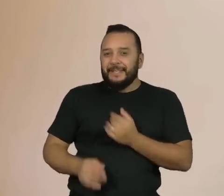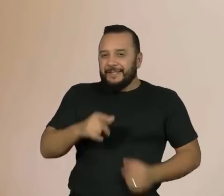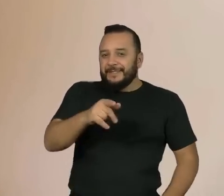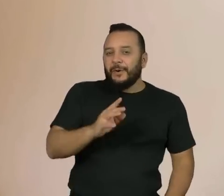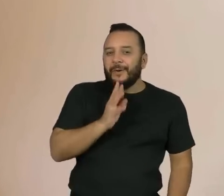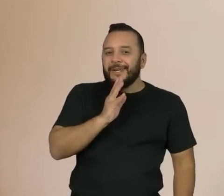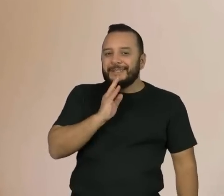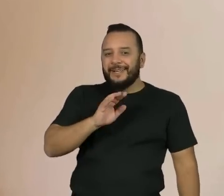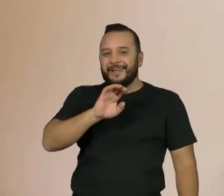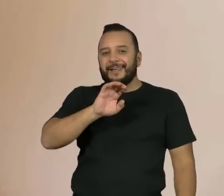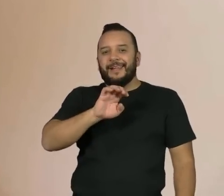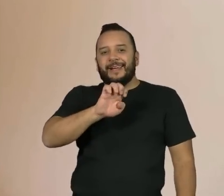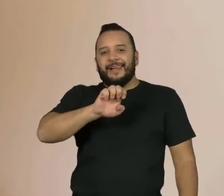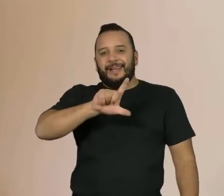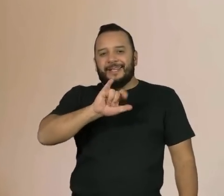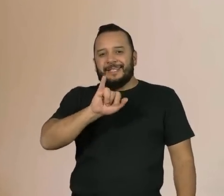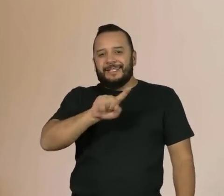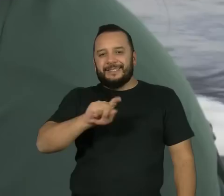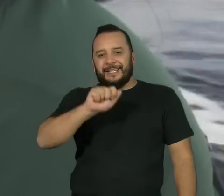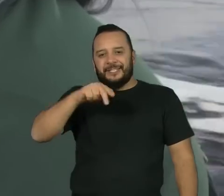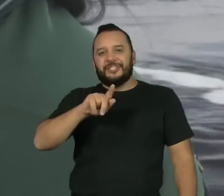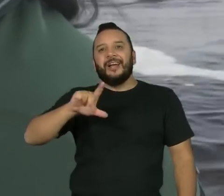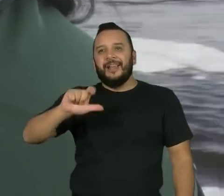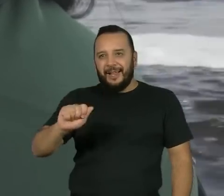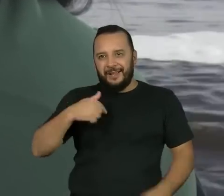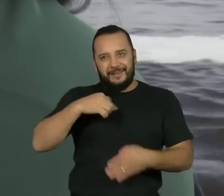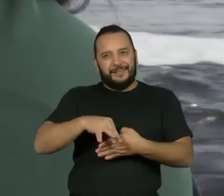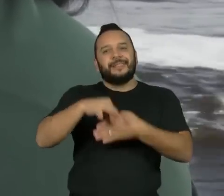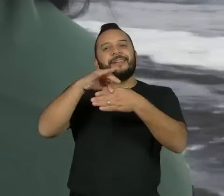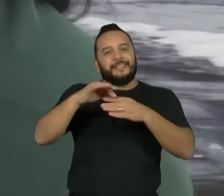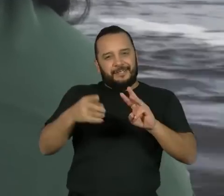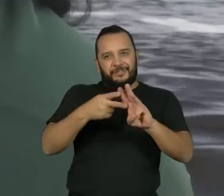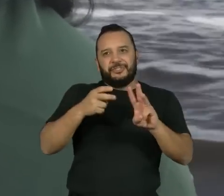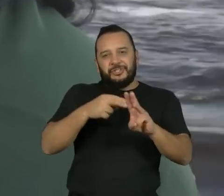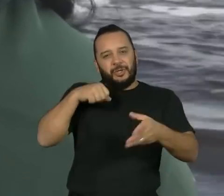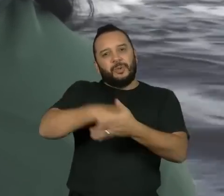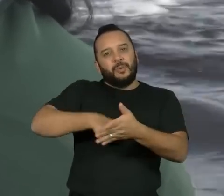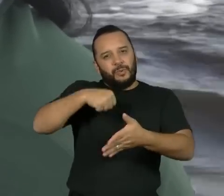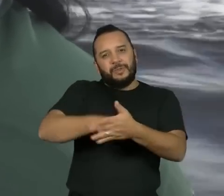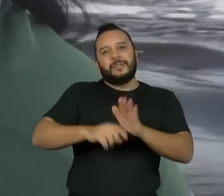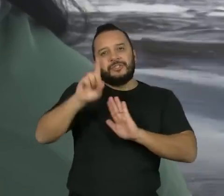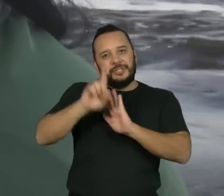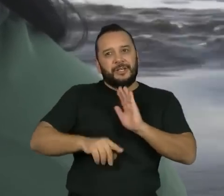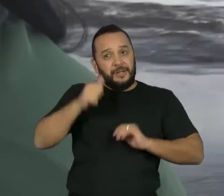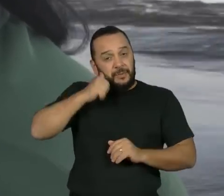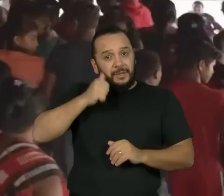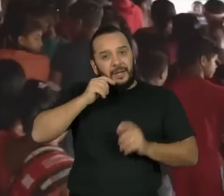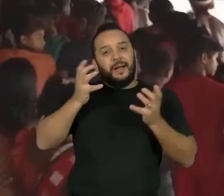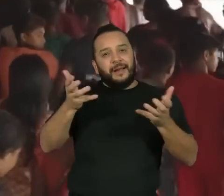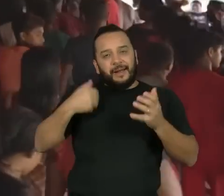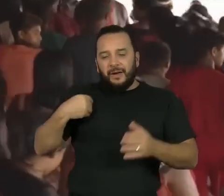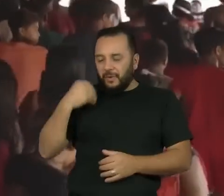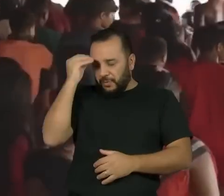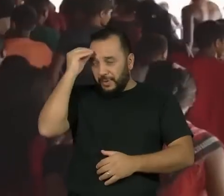Conheça Elisângela Baré, a líder indígena que luta pelos direitos da mulher. Ela quer integrar o saber dos povos originários ao